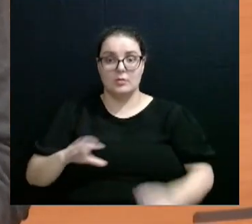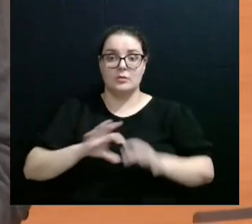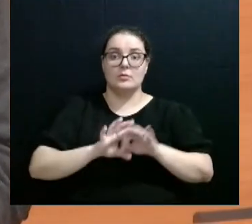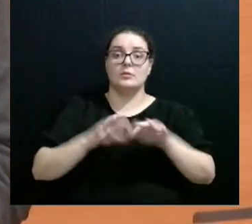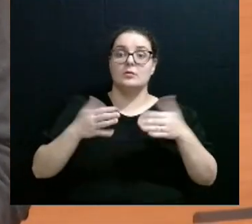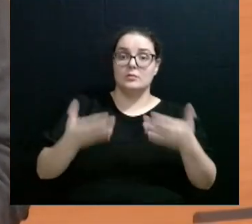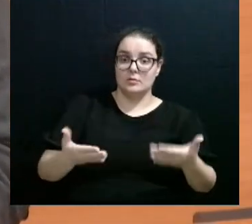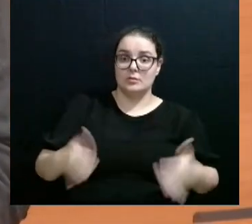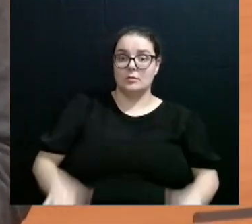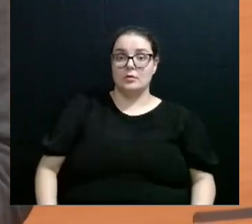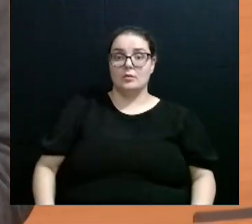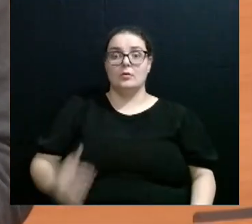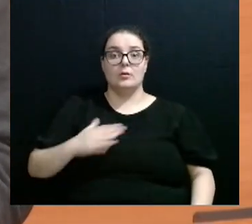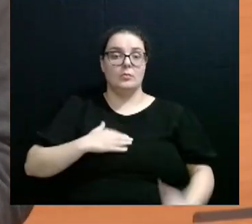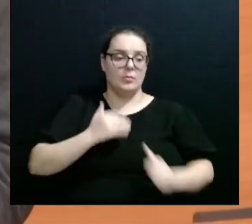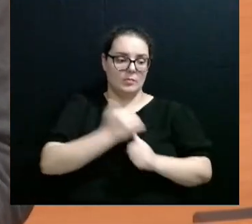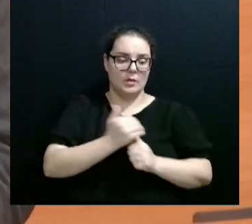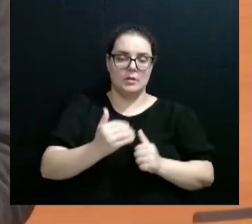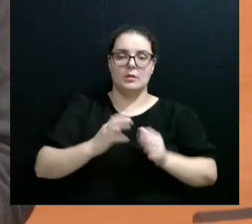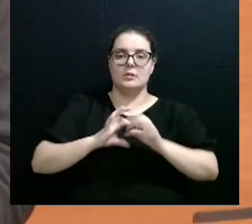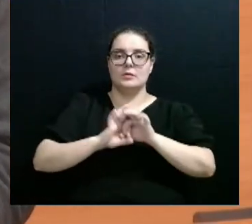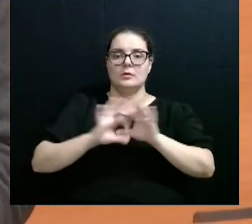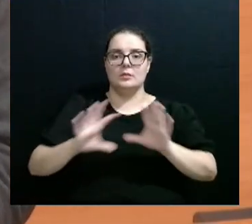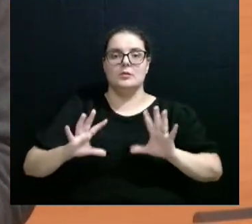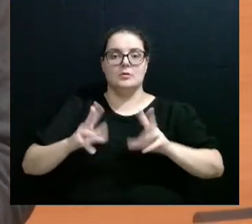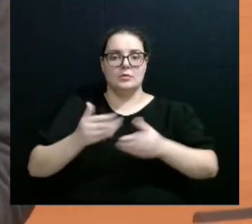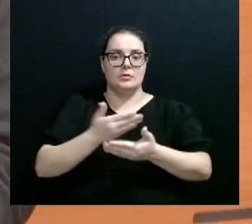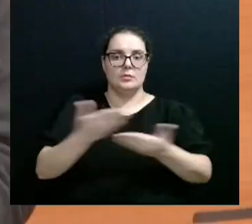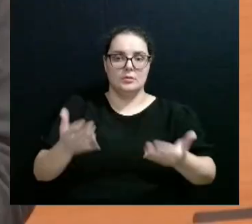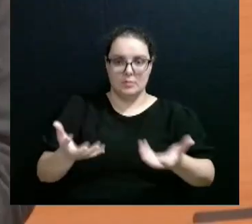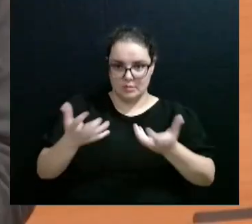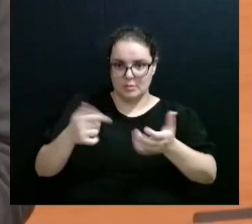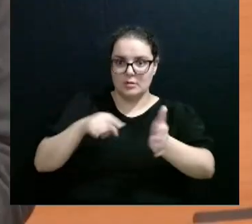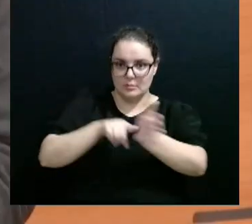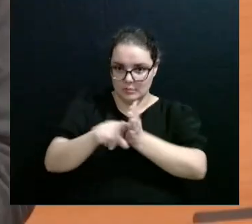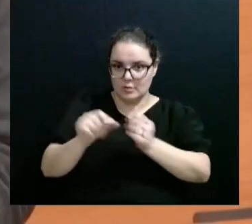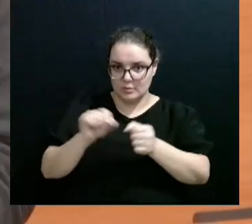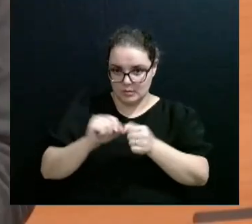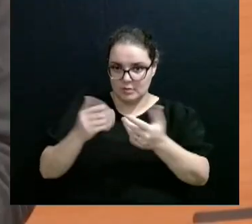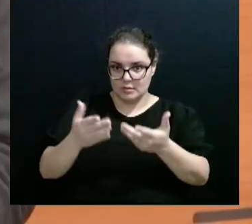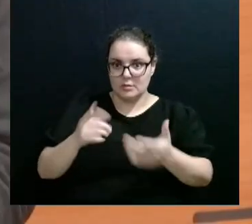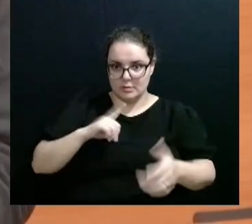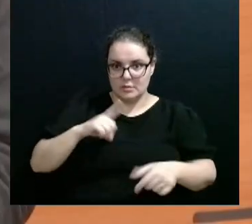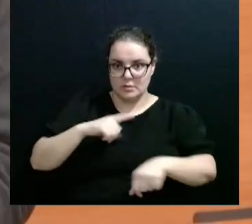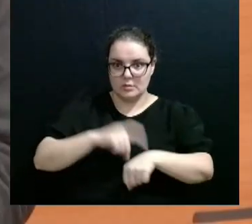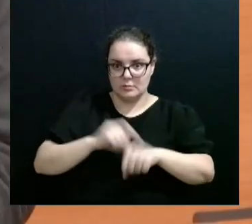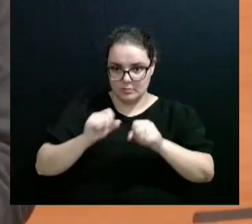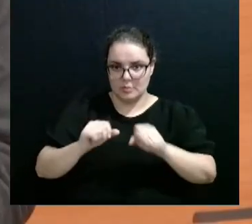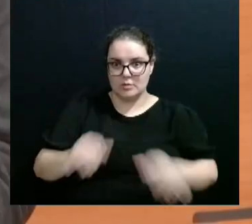à disposição de todos vocês. Quer fazer uma pergunta? Dá tempo ainda, pode fazer.